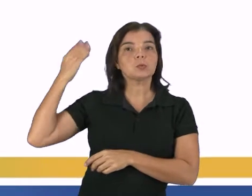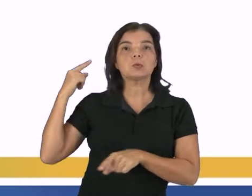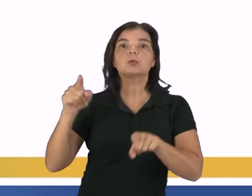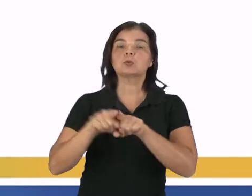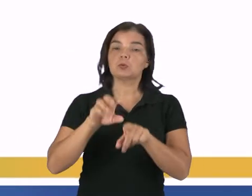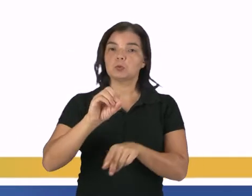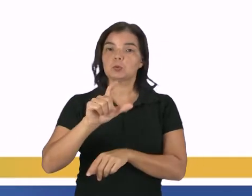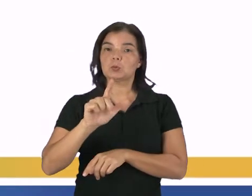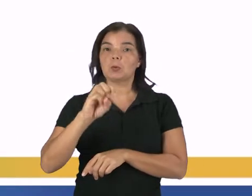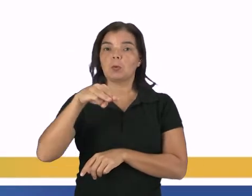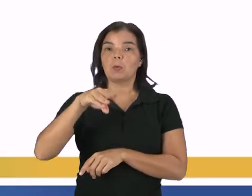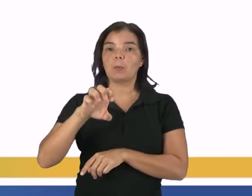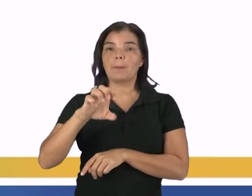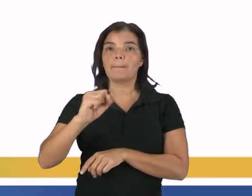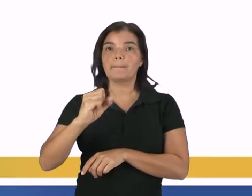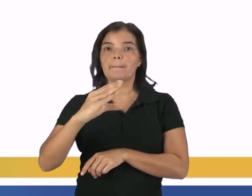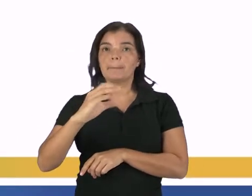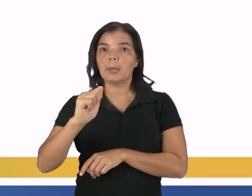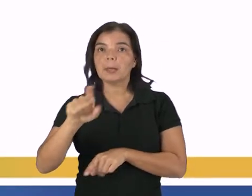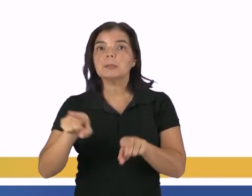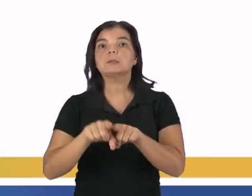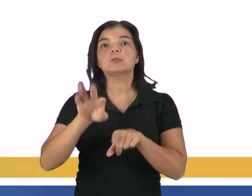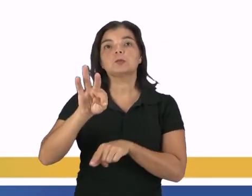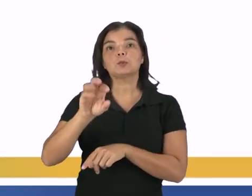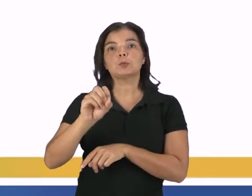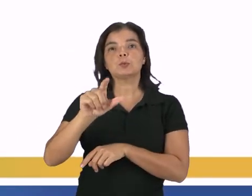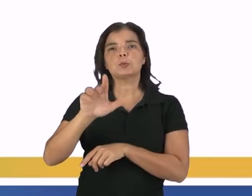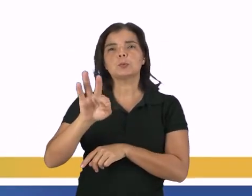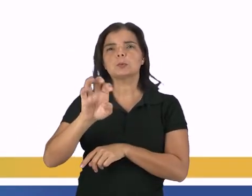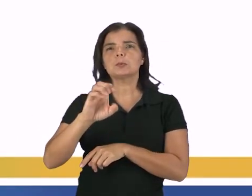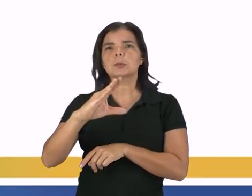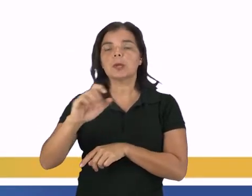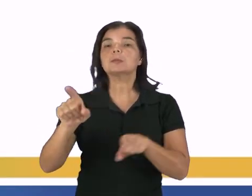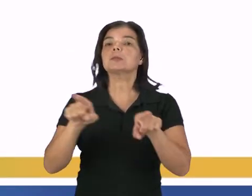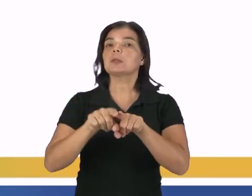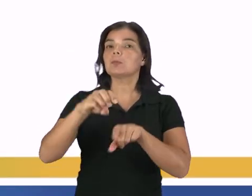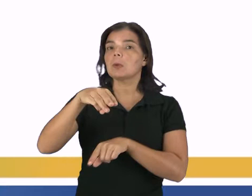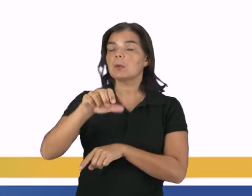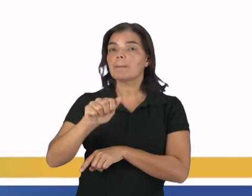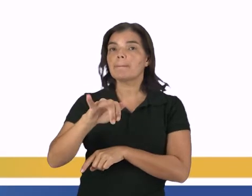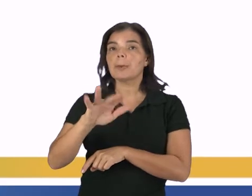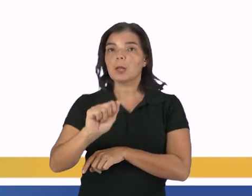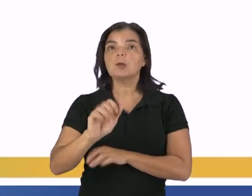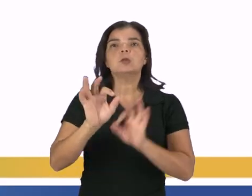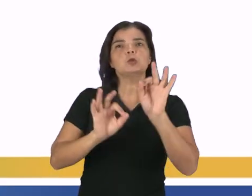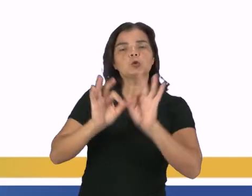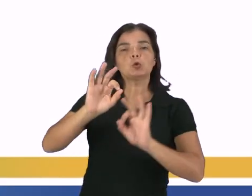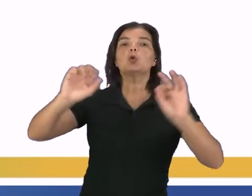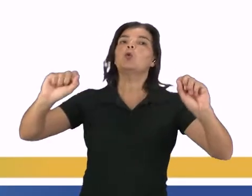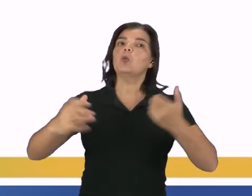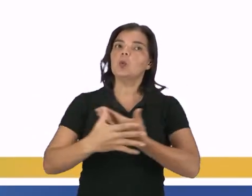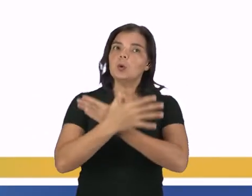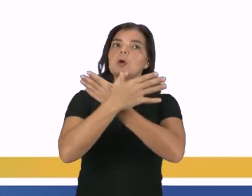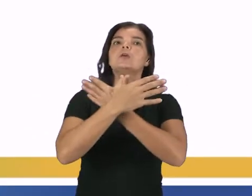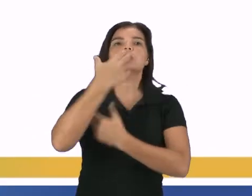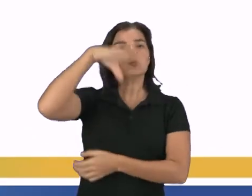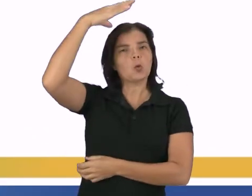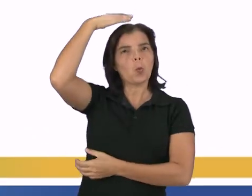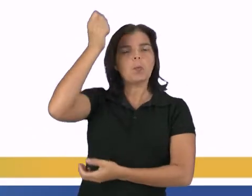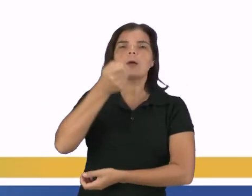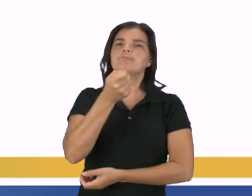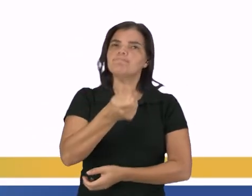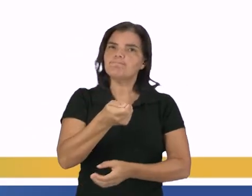os olmecas, toltecas e maias. O povo asteca se organizava como um verdadeiro império e